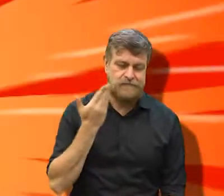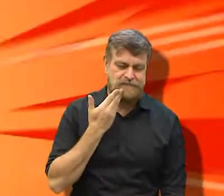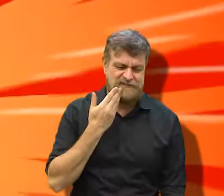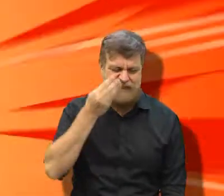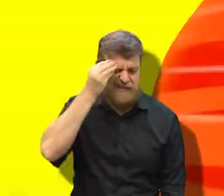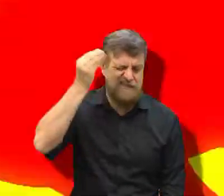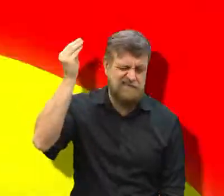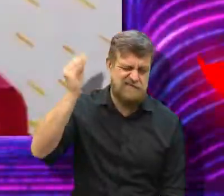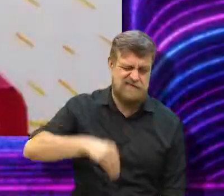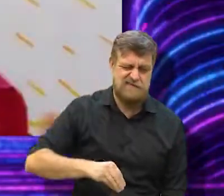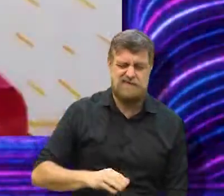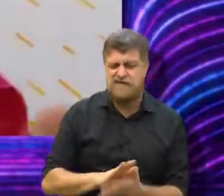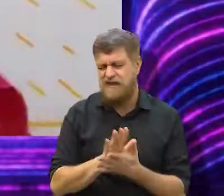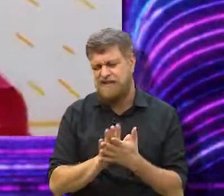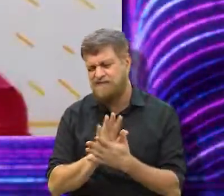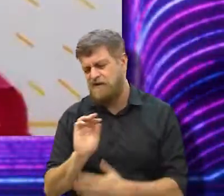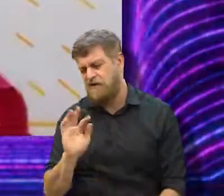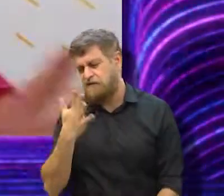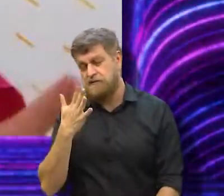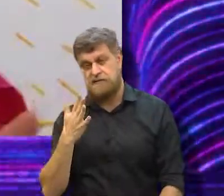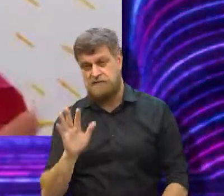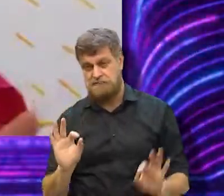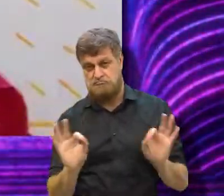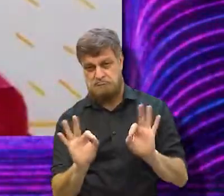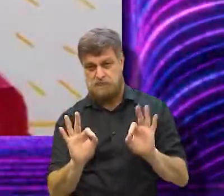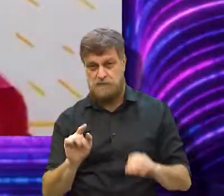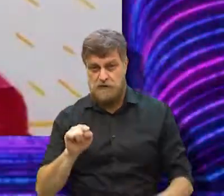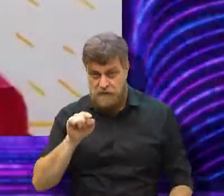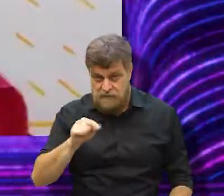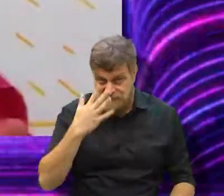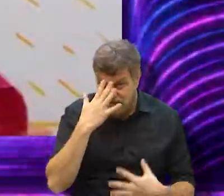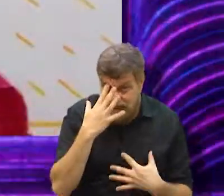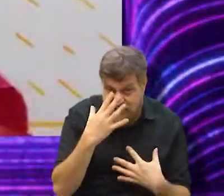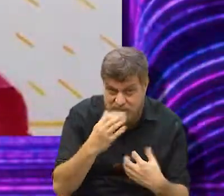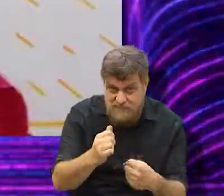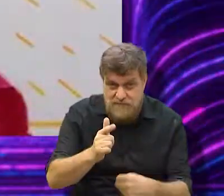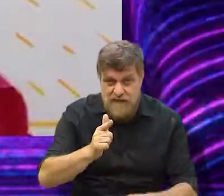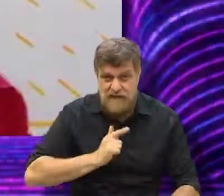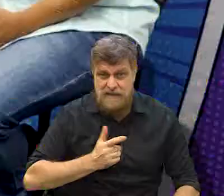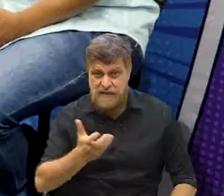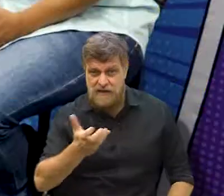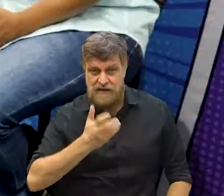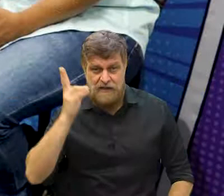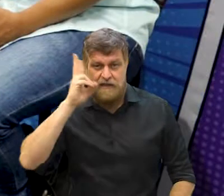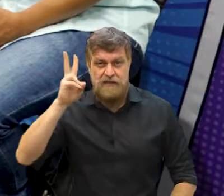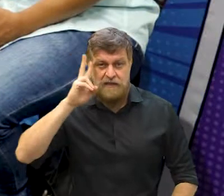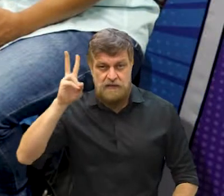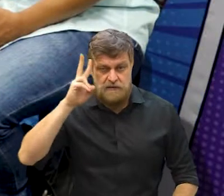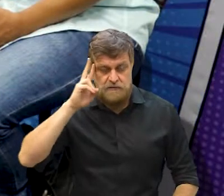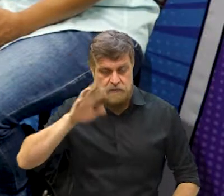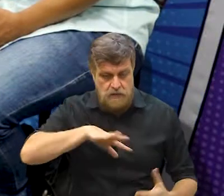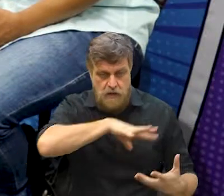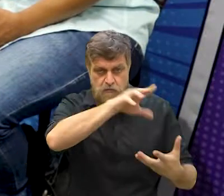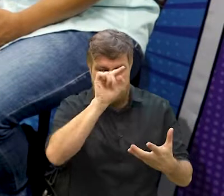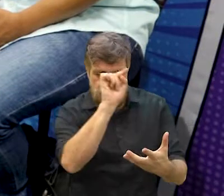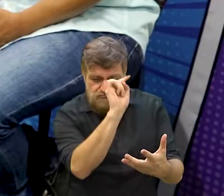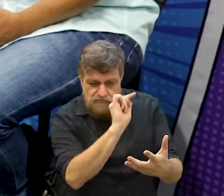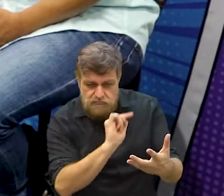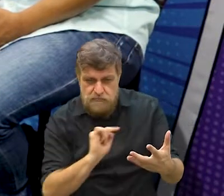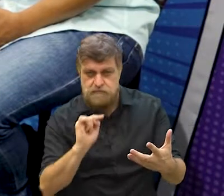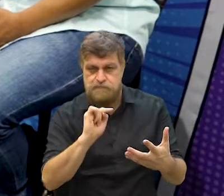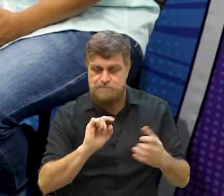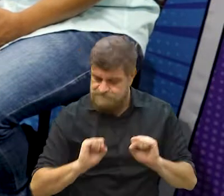desistir, falar, não vai existir, não vai acontecer. Mas se você tem fé, você quer que essa história ganhe o